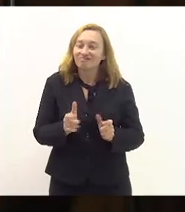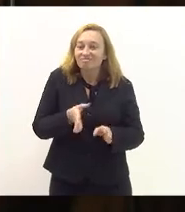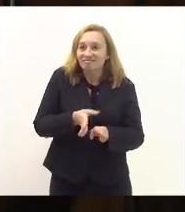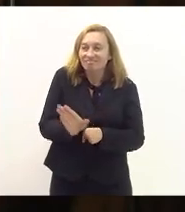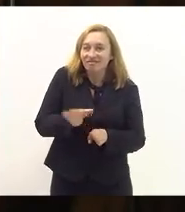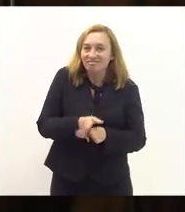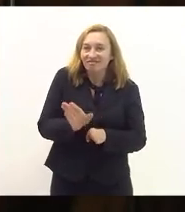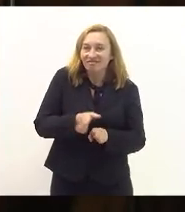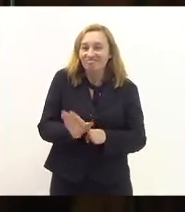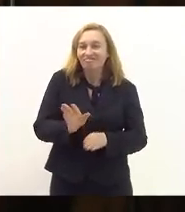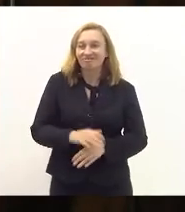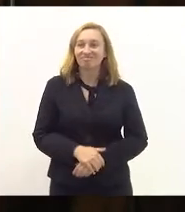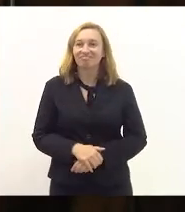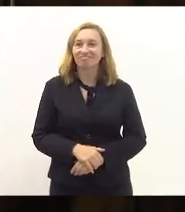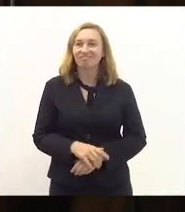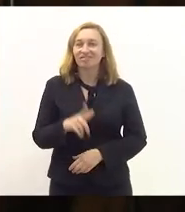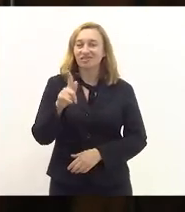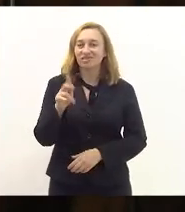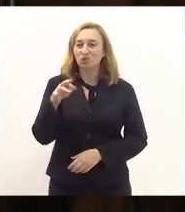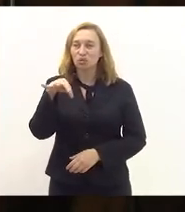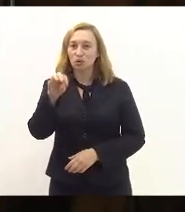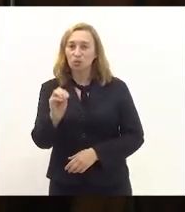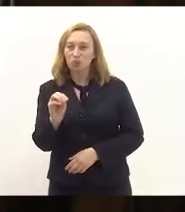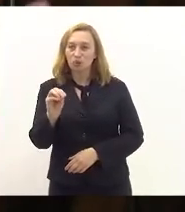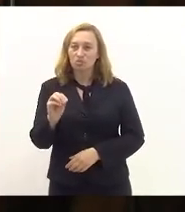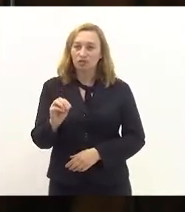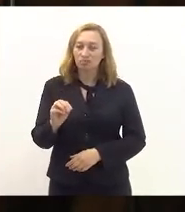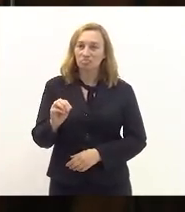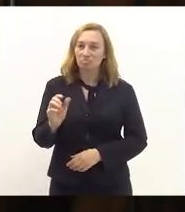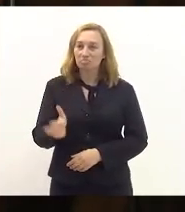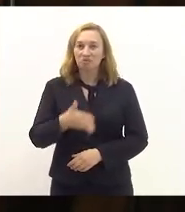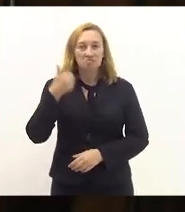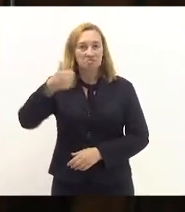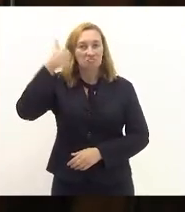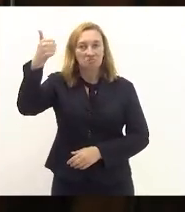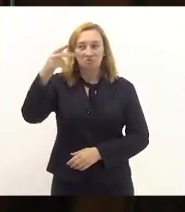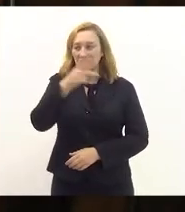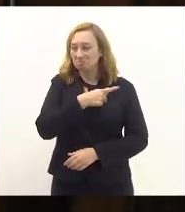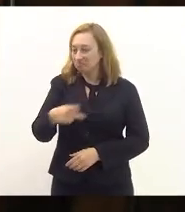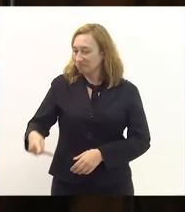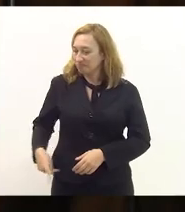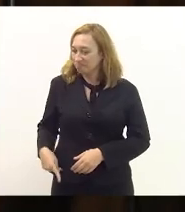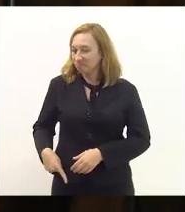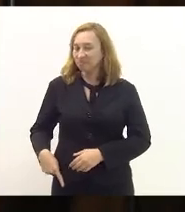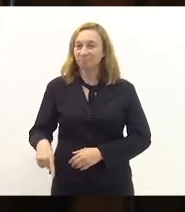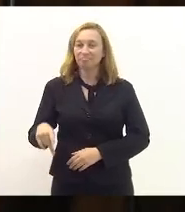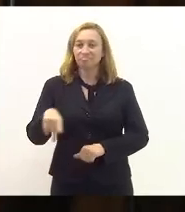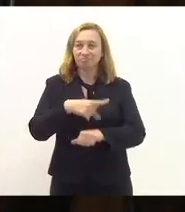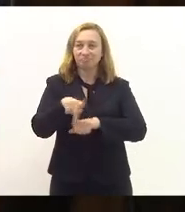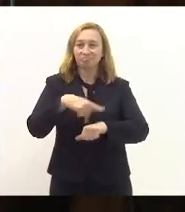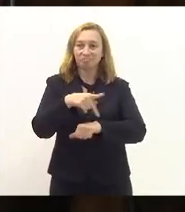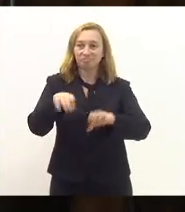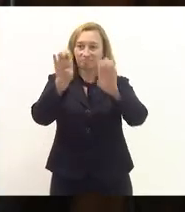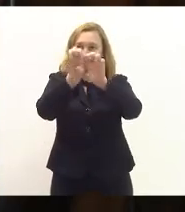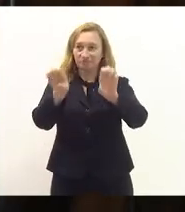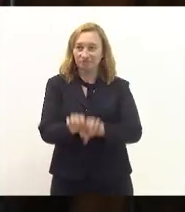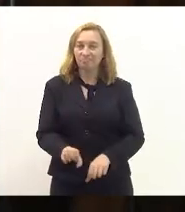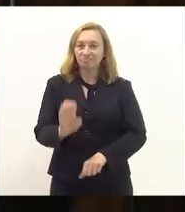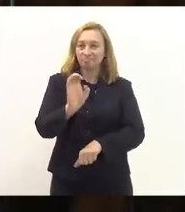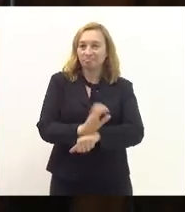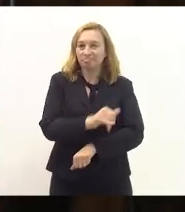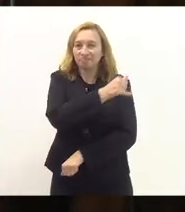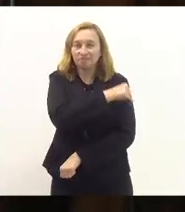da história de Getúlio, que foi o maior presidente da história desse país, porque estruturou o Estado